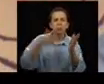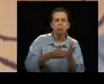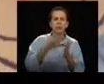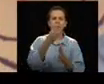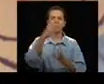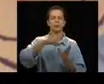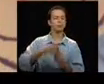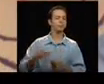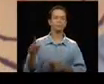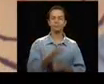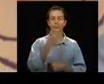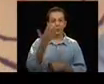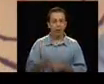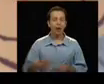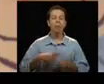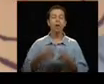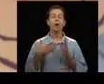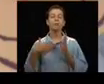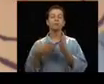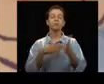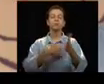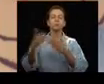o terceiro mundo. Né? Eu acho que